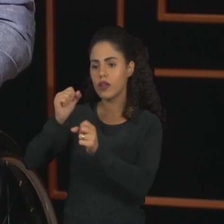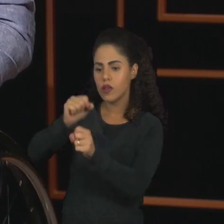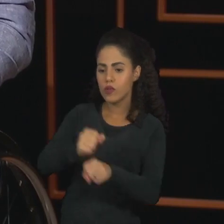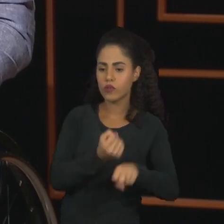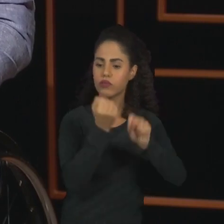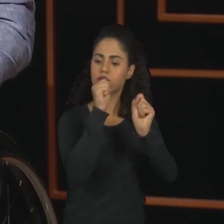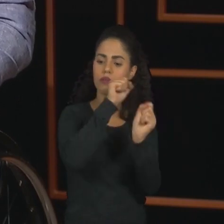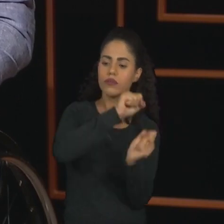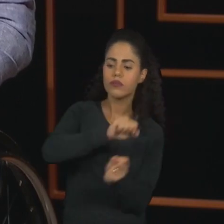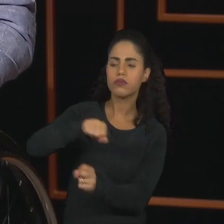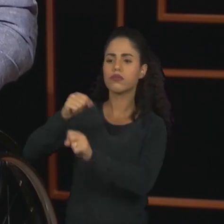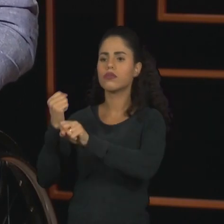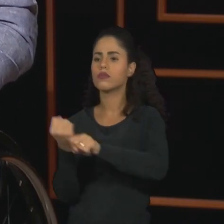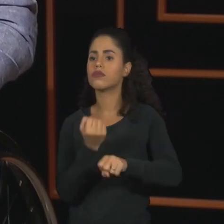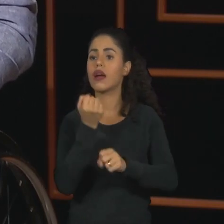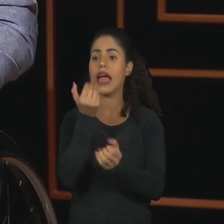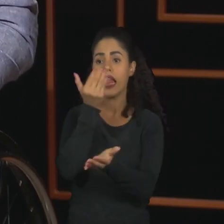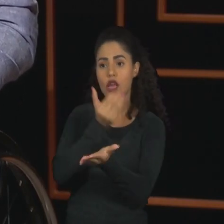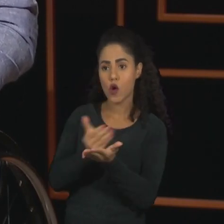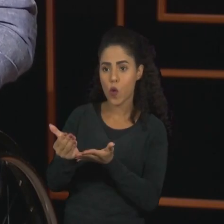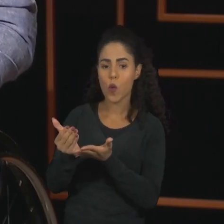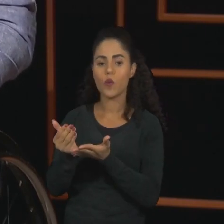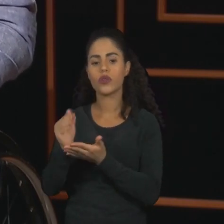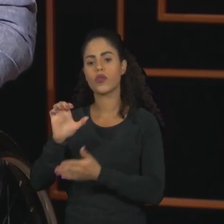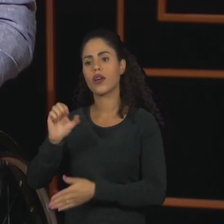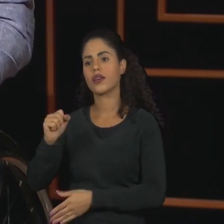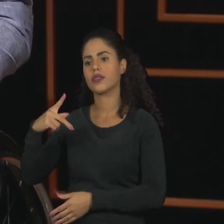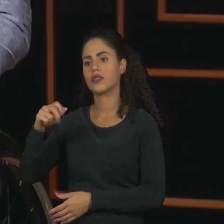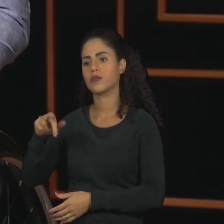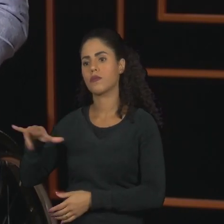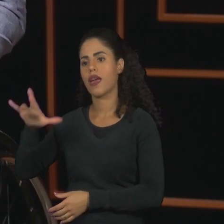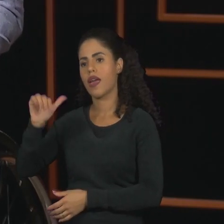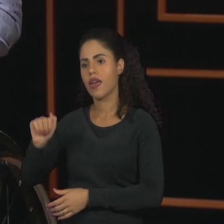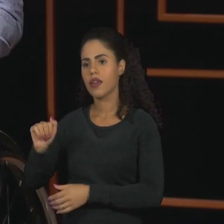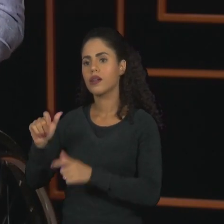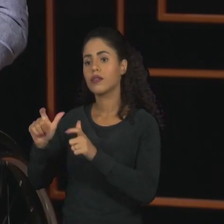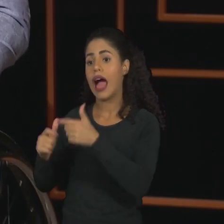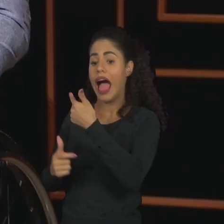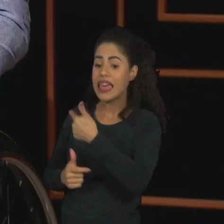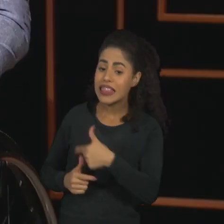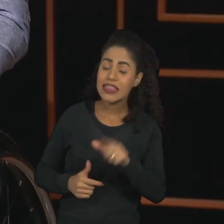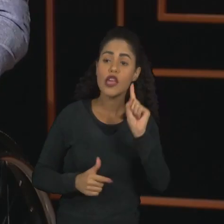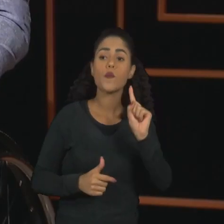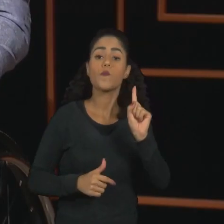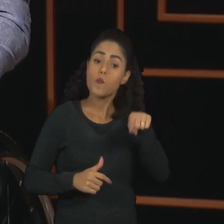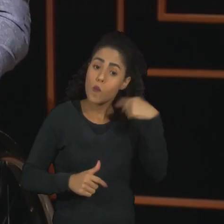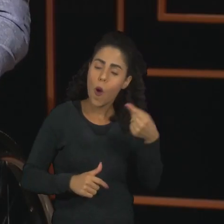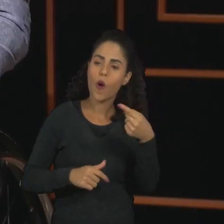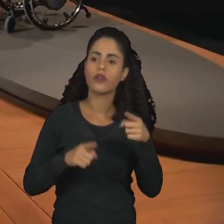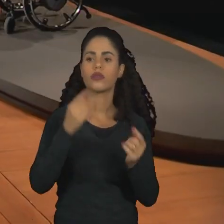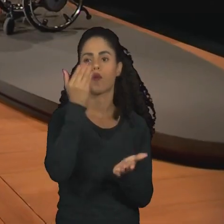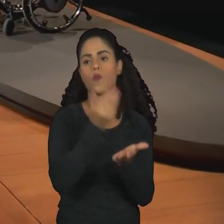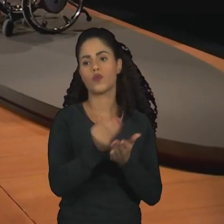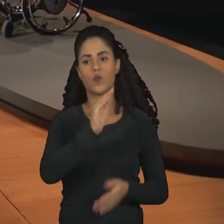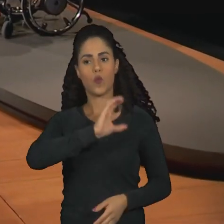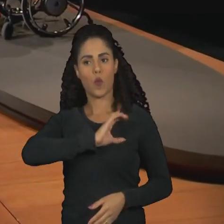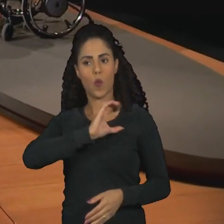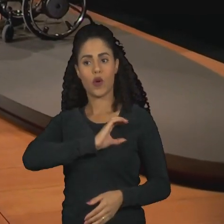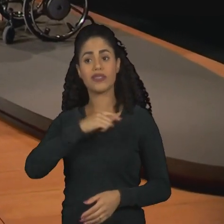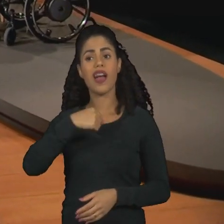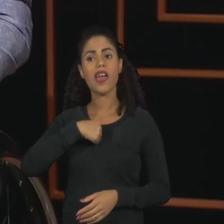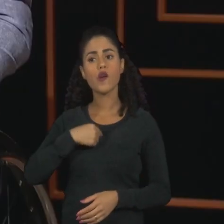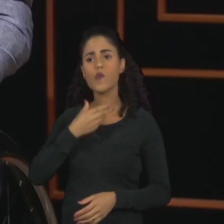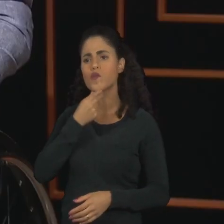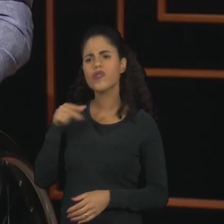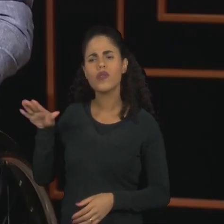remava. Ele começou a remar pelo Espéria e depois ele passou a remar pelo Corinthians. Eu era muito criança,